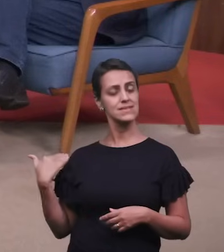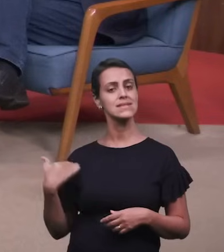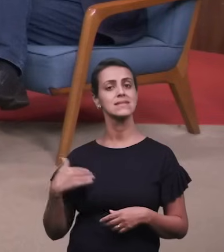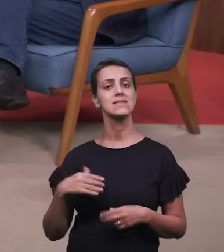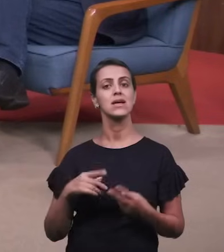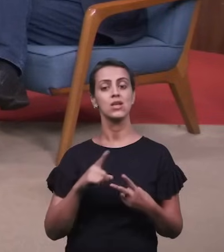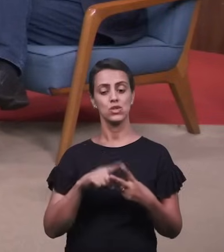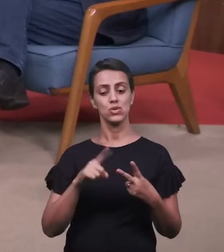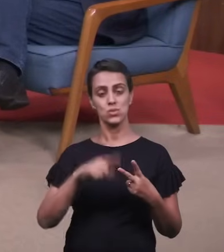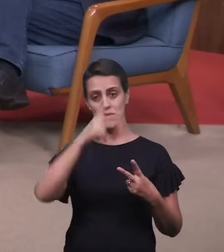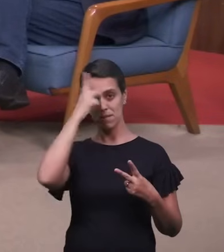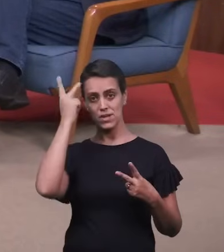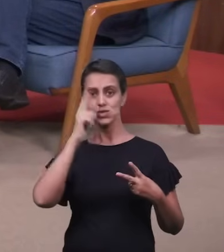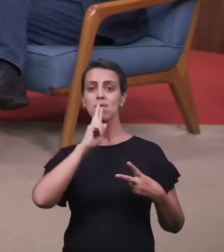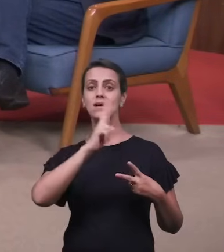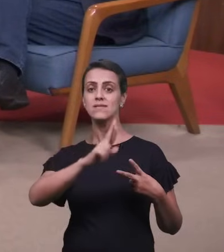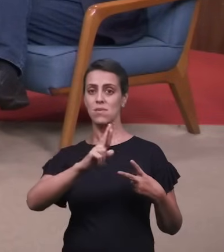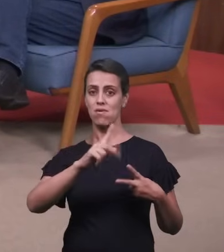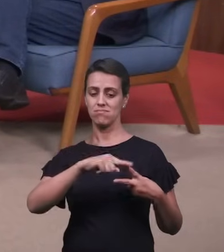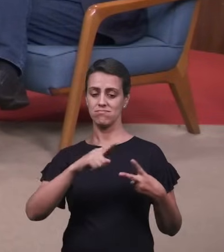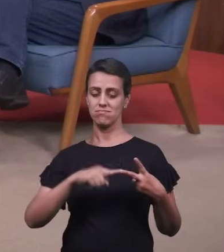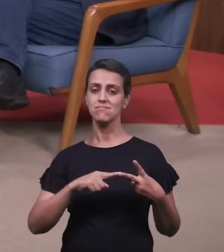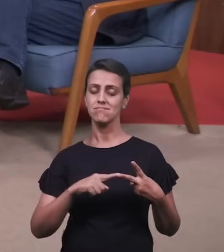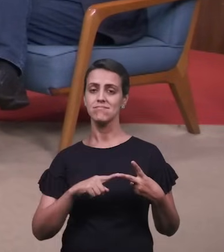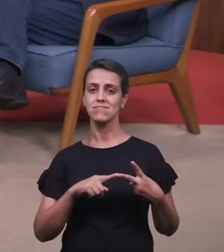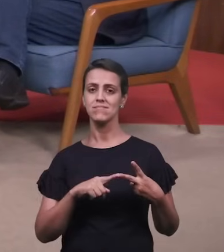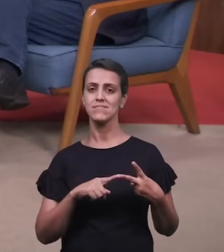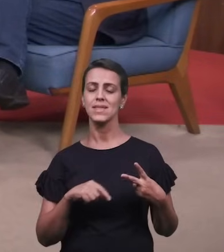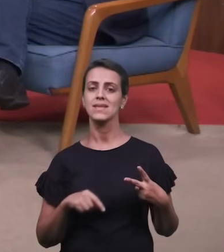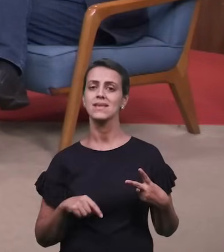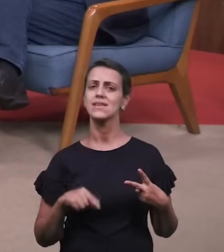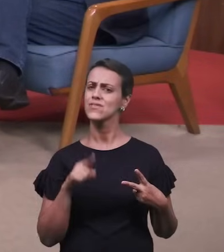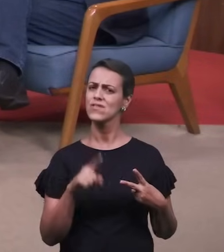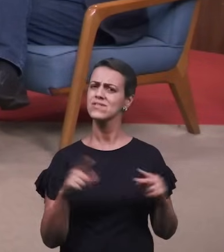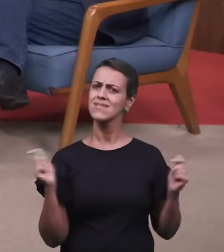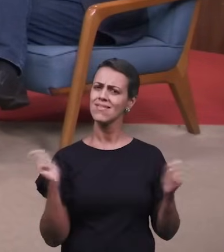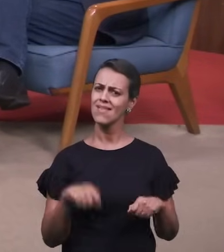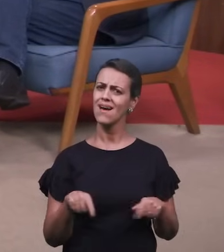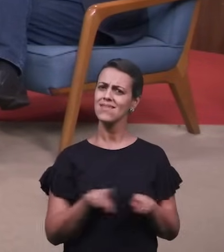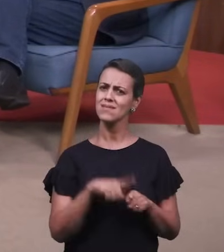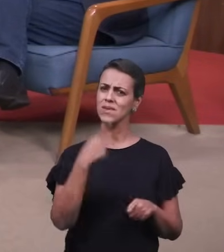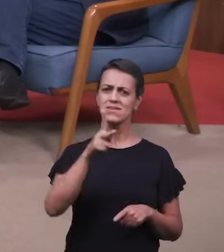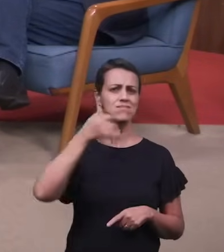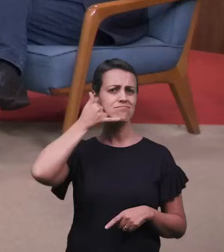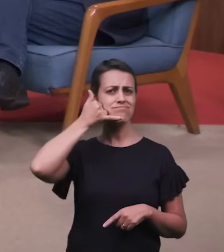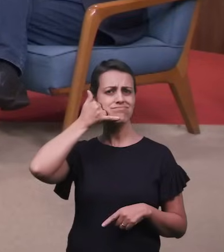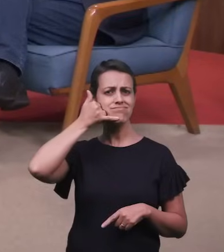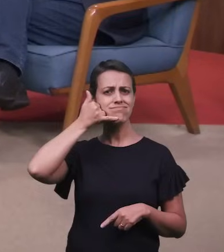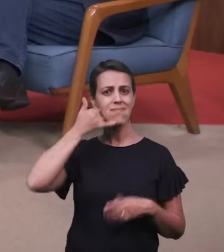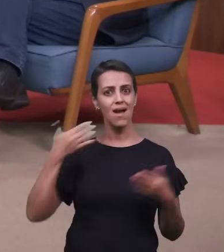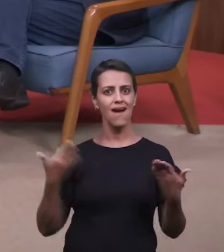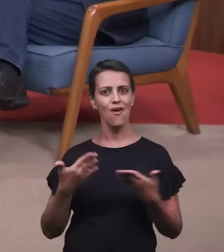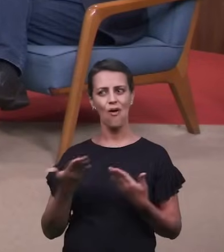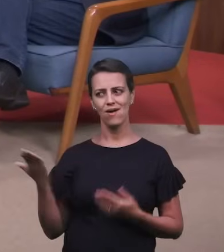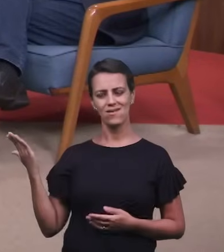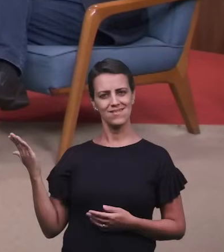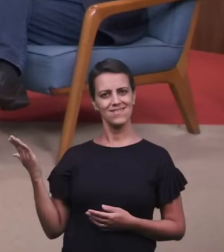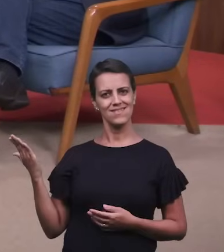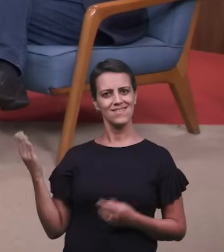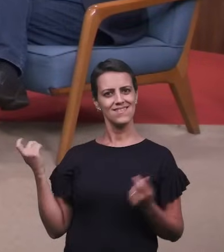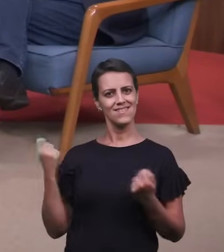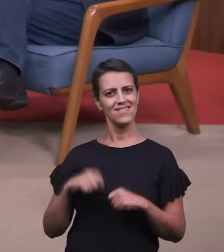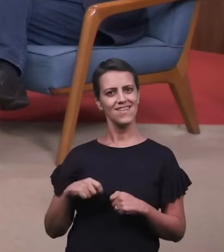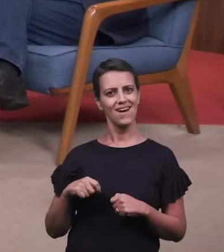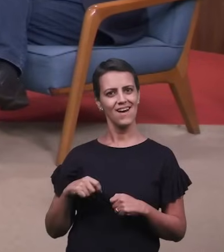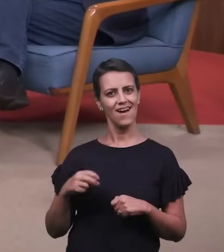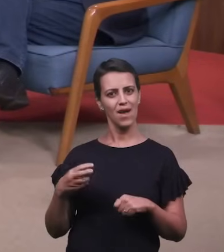duas respostas que foram enviadas por irmãos nossos no programa de hoje. E você pode apontar a câmera do seu celular agora para o QR Code,